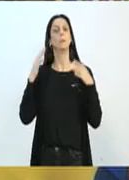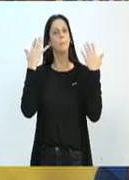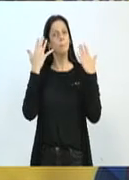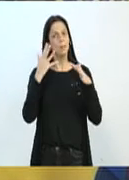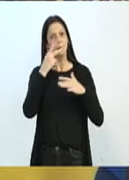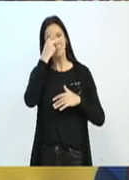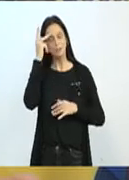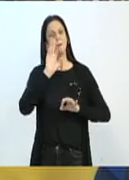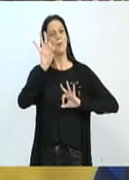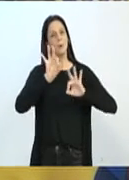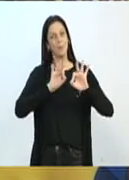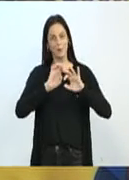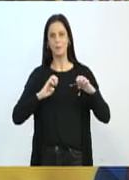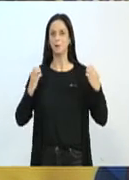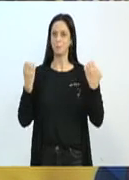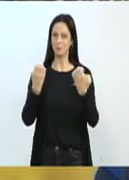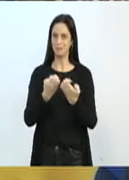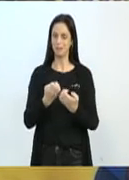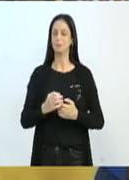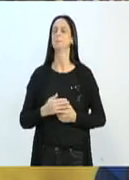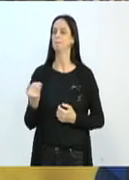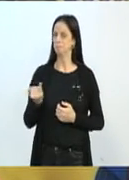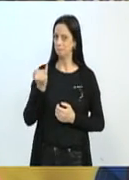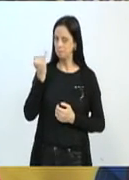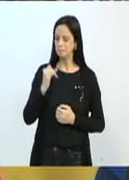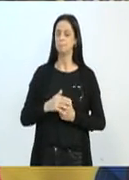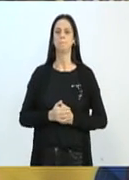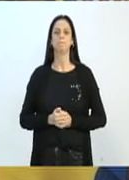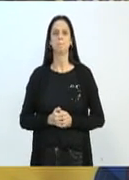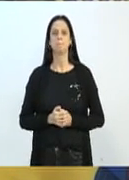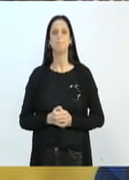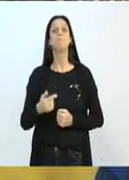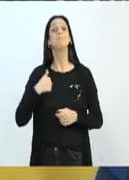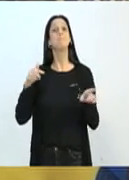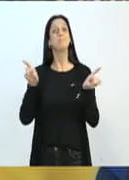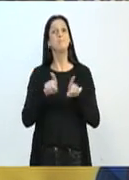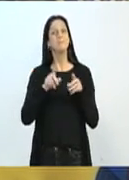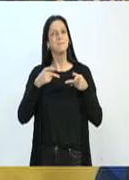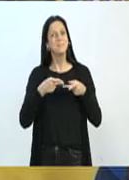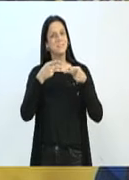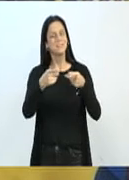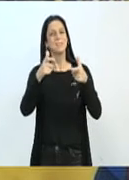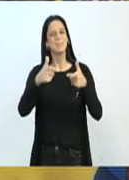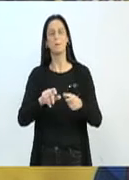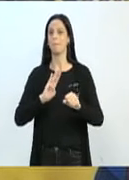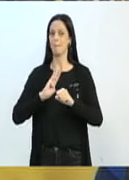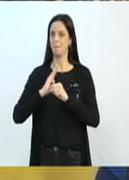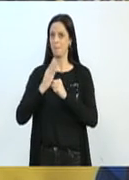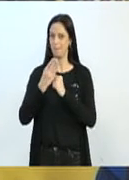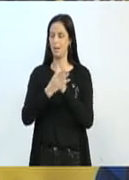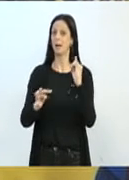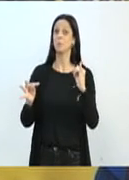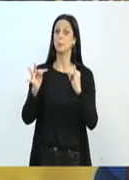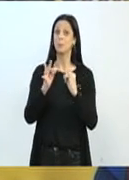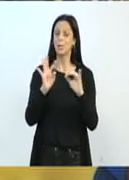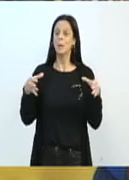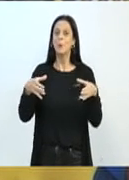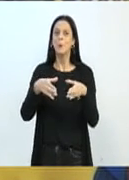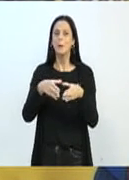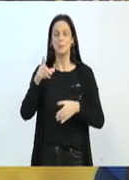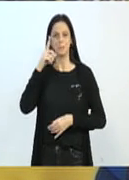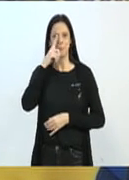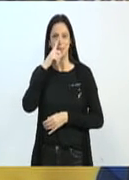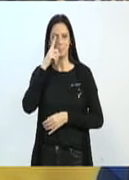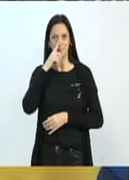importante Eu também estive no bairro Itoupavazinha é onde eu Visitei o clube de mães